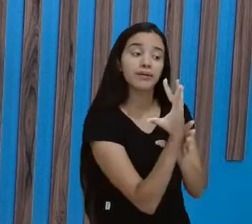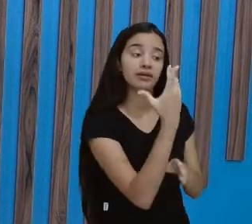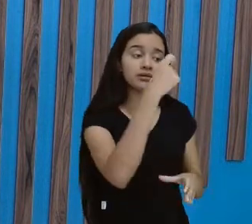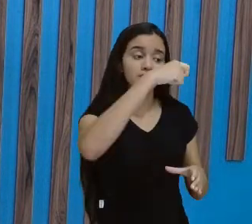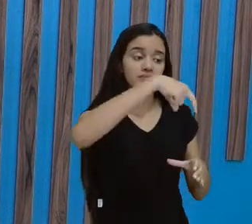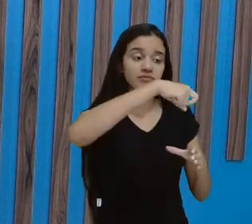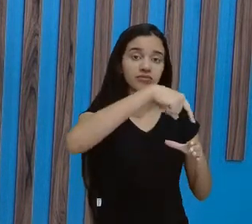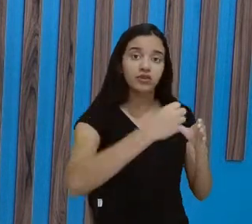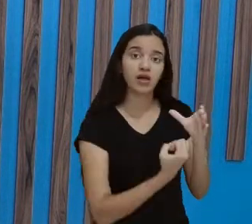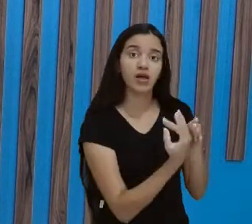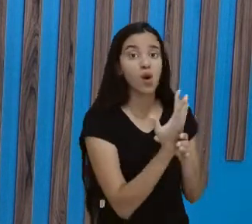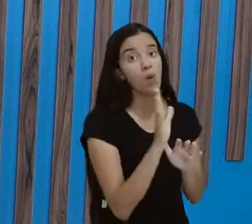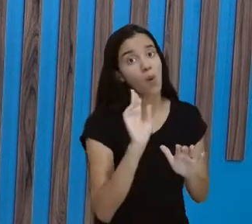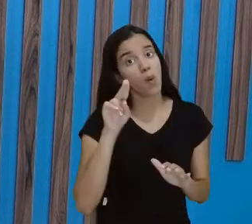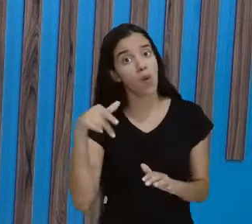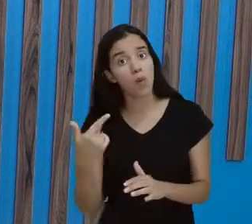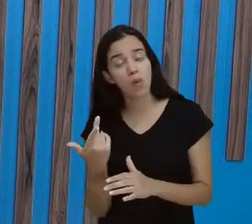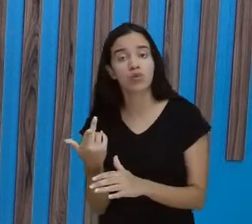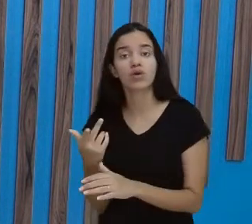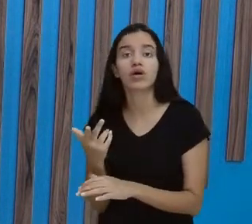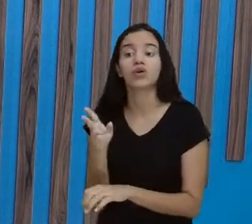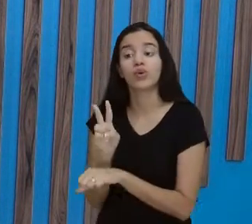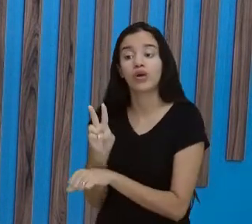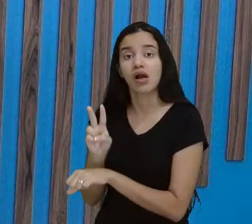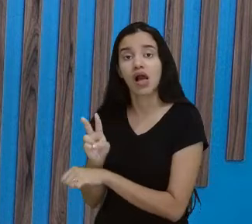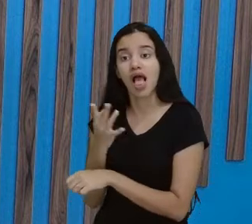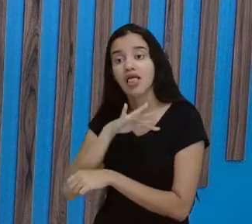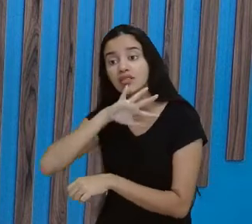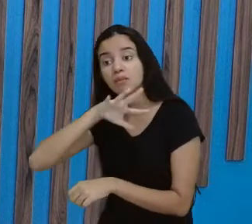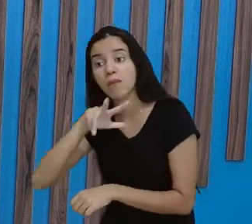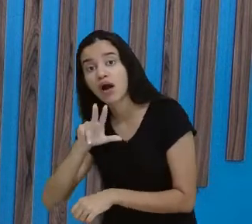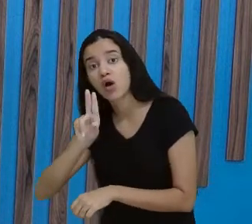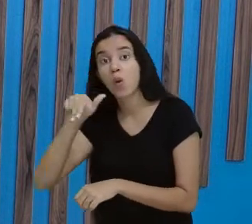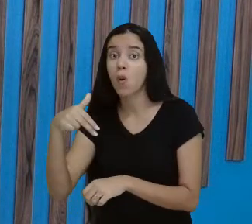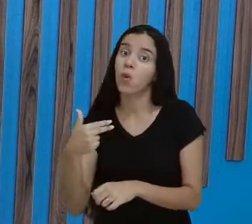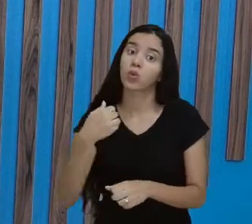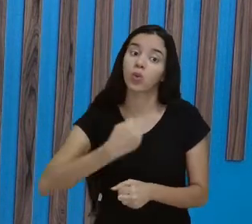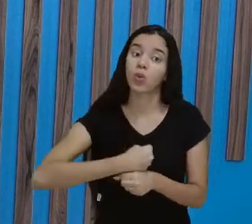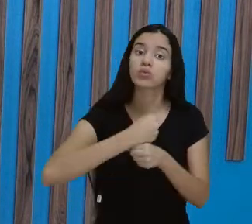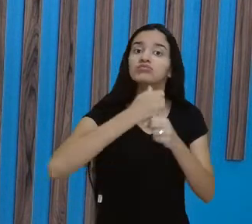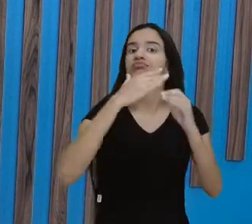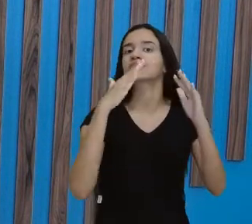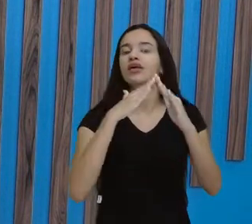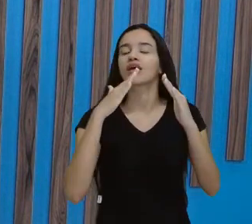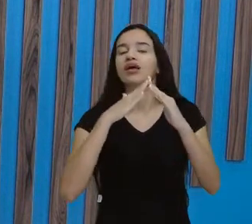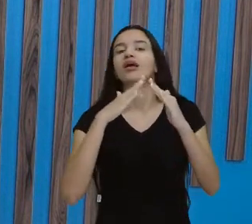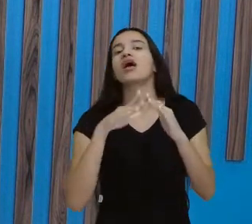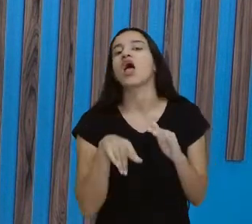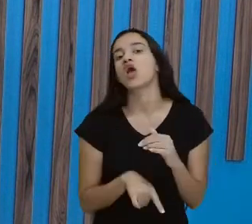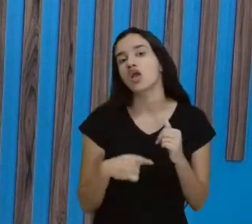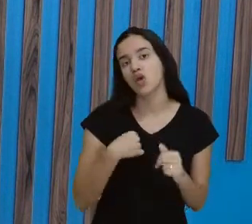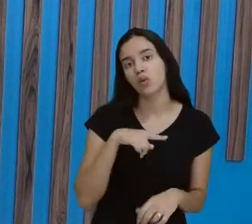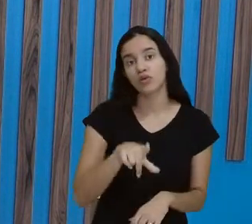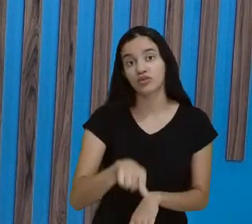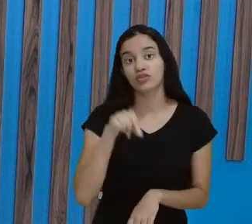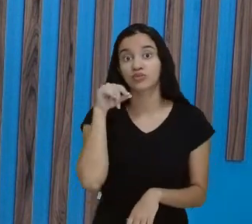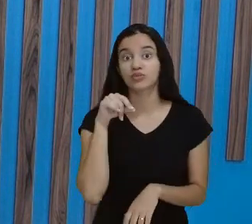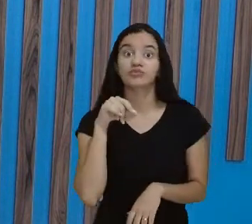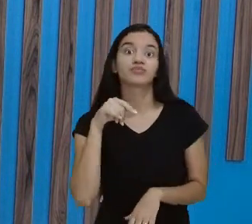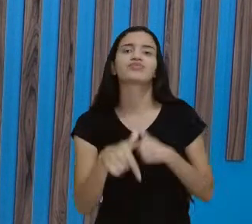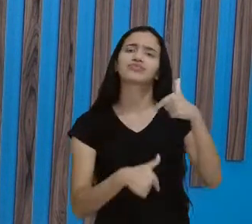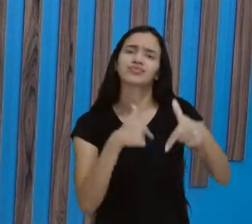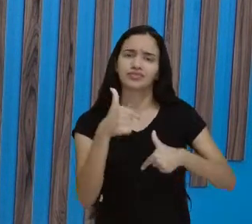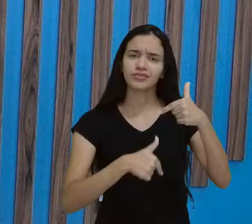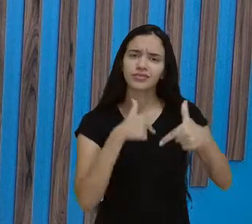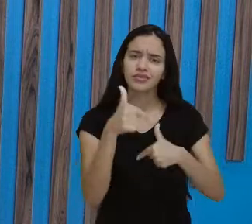posso criar animais, eu posso construir casas. Então, fica a meu critério. Nesse caso aí, nesse trabalho que eu